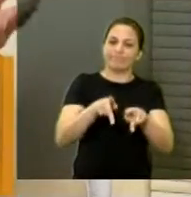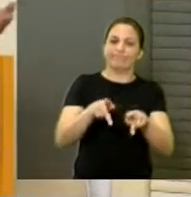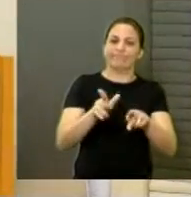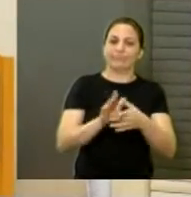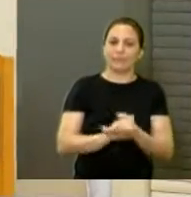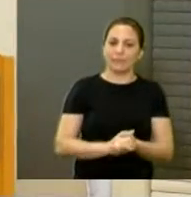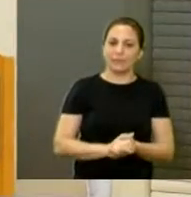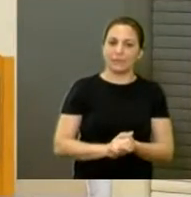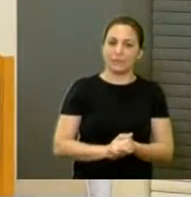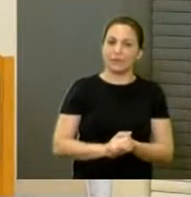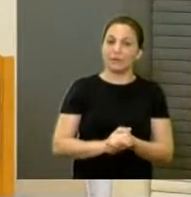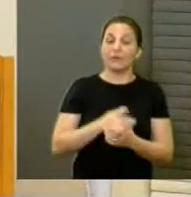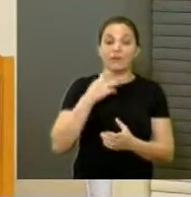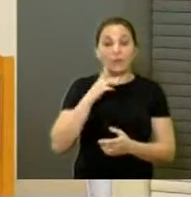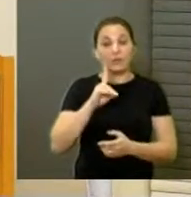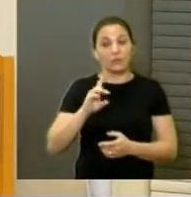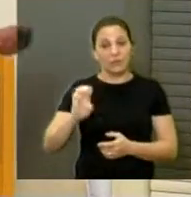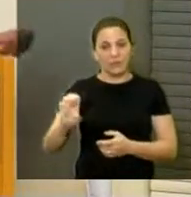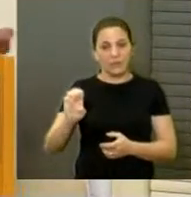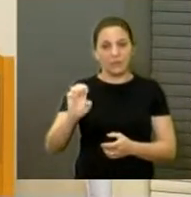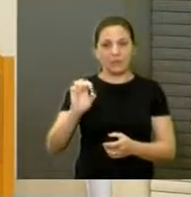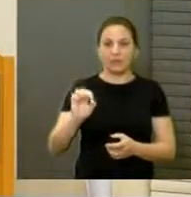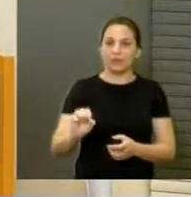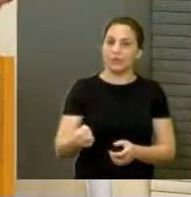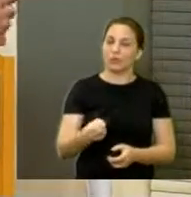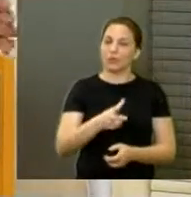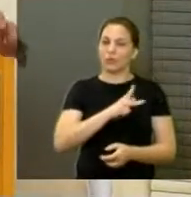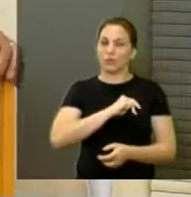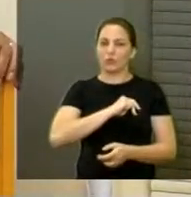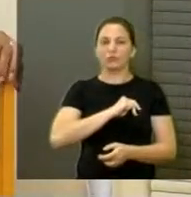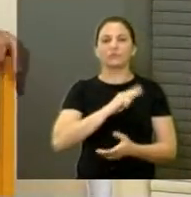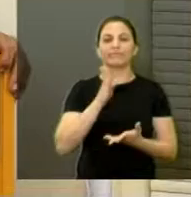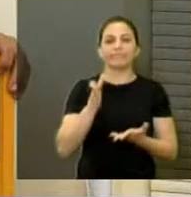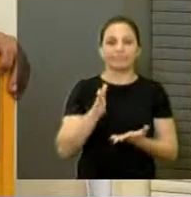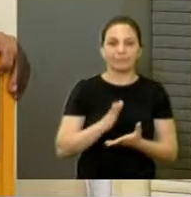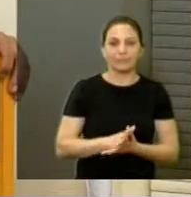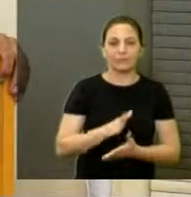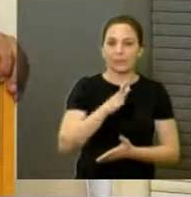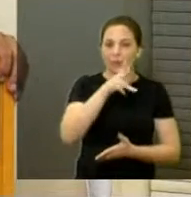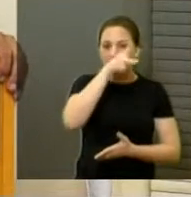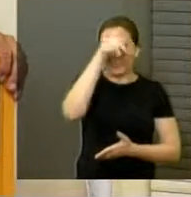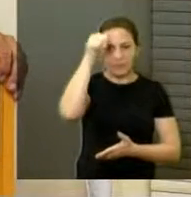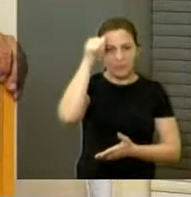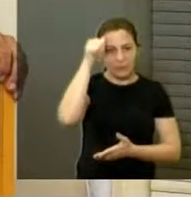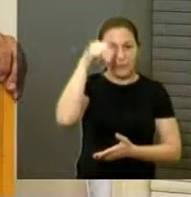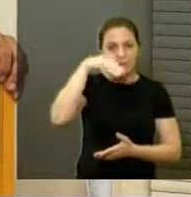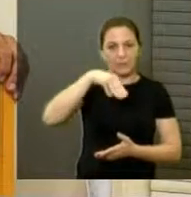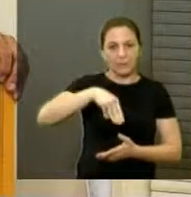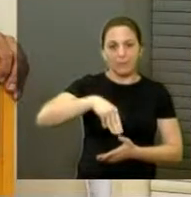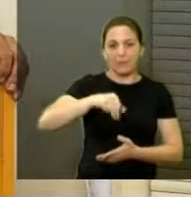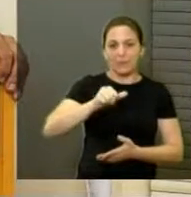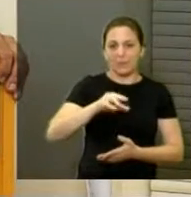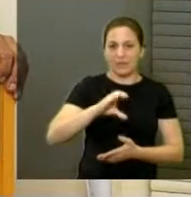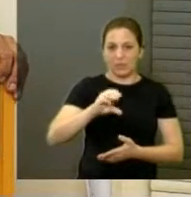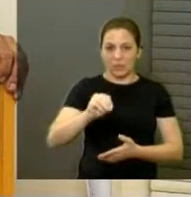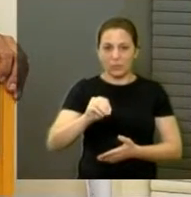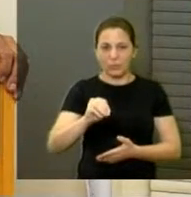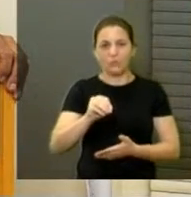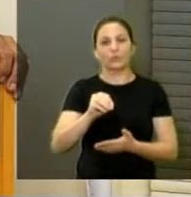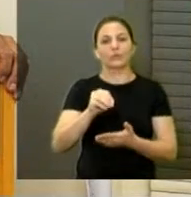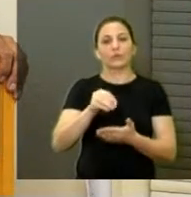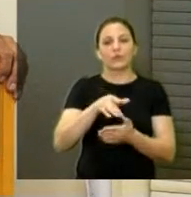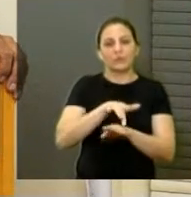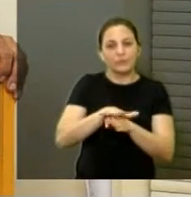Quando fala-se do DAE, né? Nossa Senhora, o DAE. O prefeito Marcelo Barbieri fez o assoreamento.